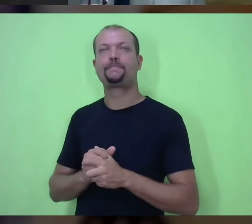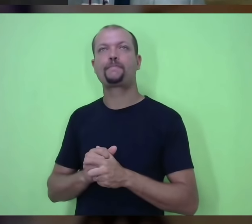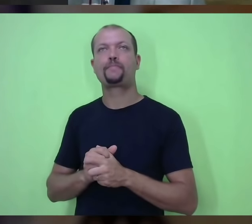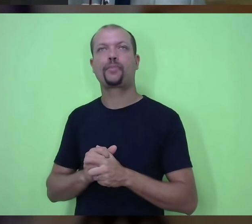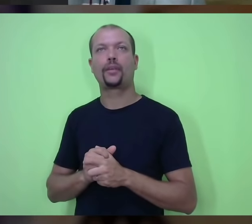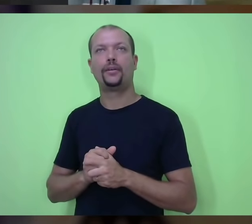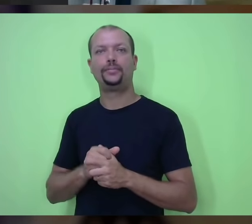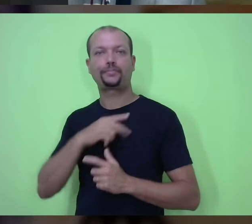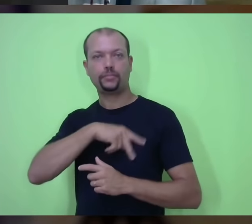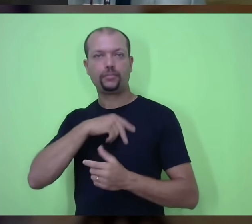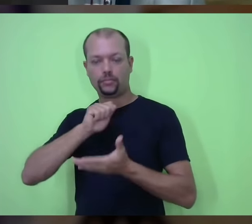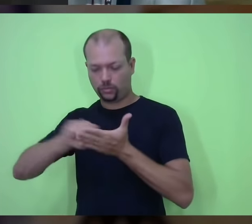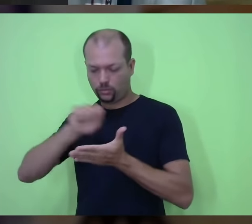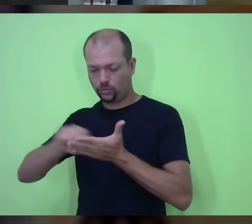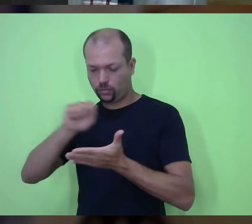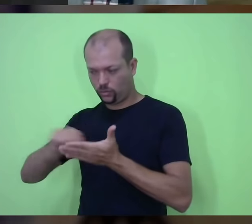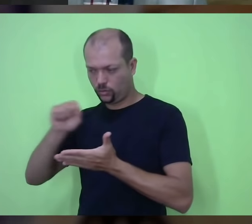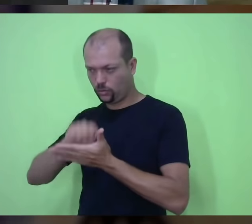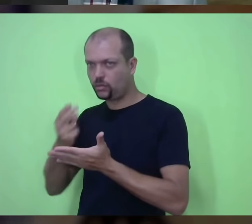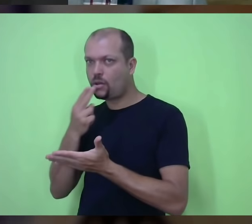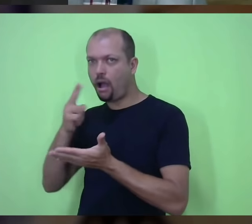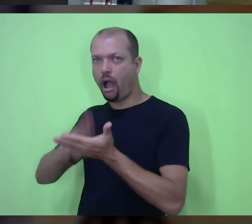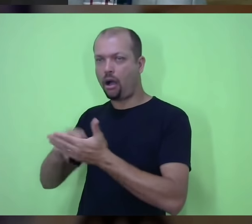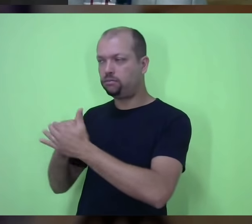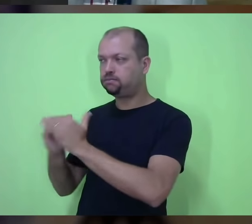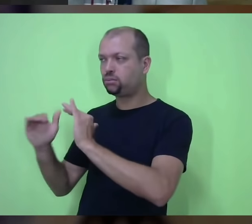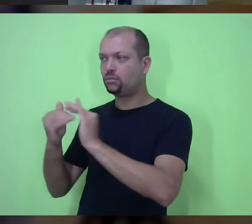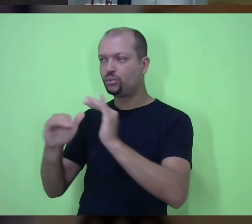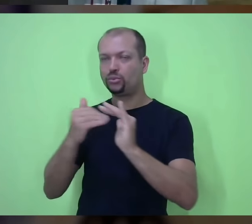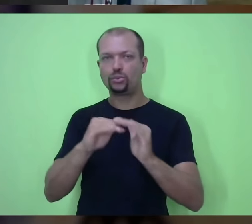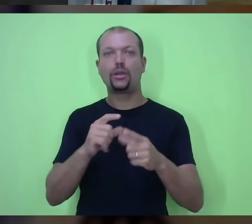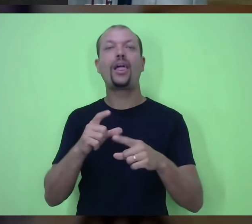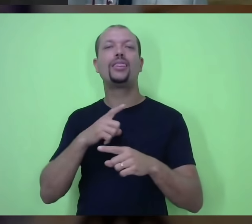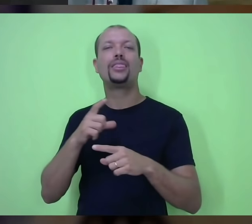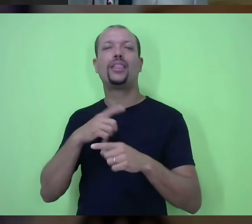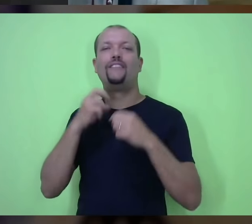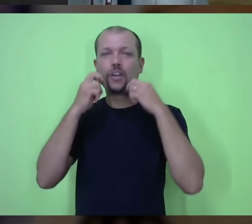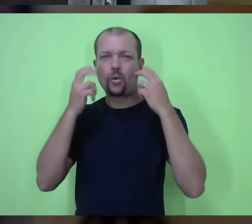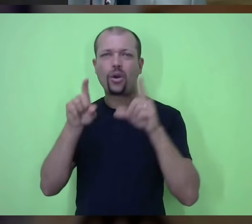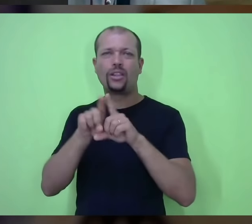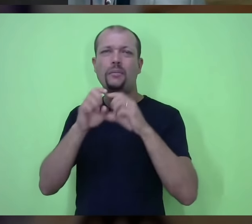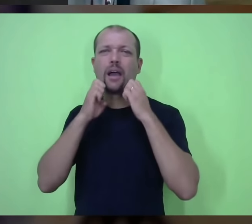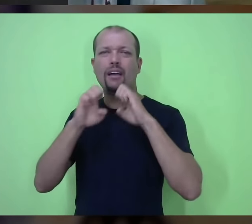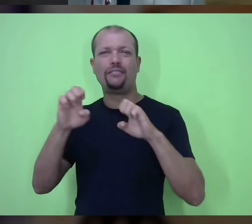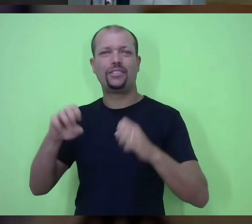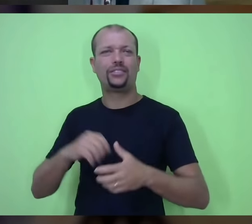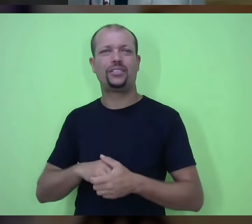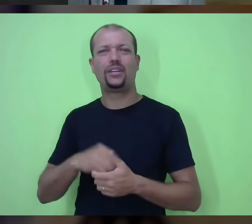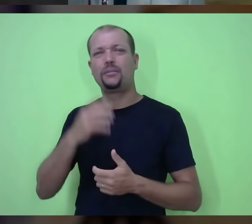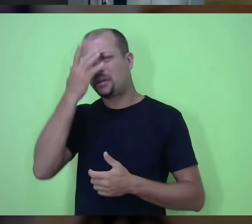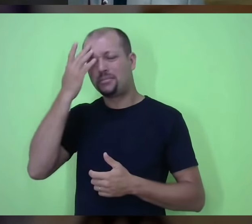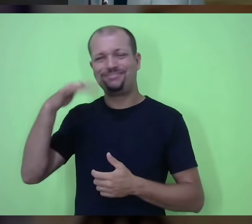igrejas aos quais Paulo escreveu, eles estavam passando por uma situação de vergonha pelo evangelho,